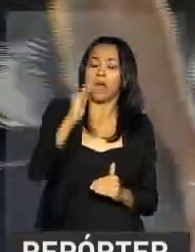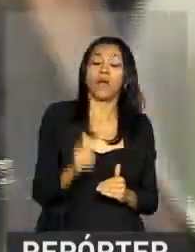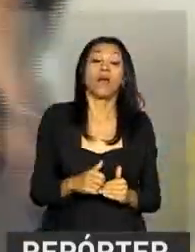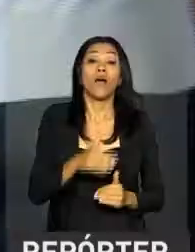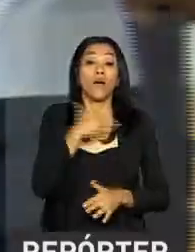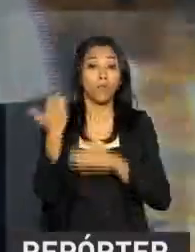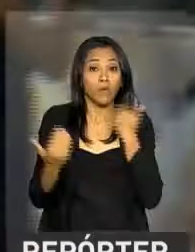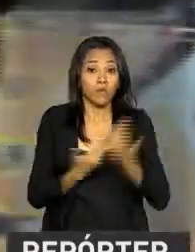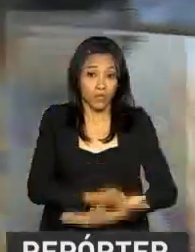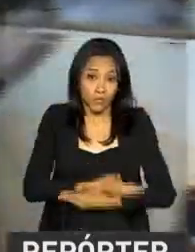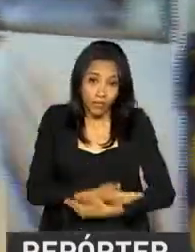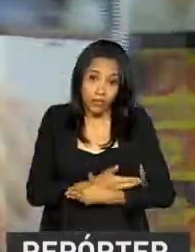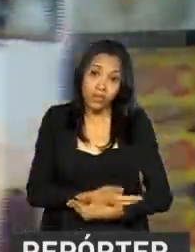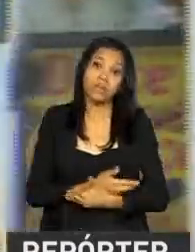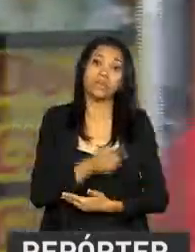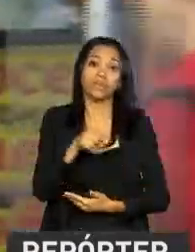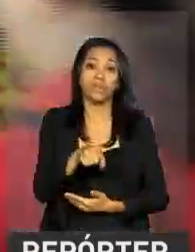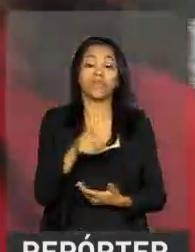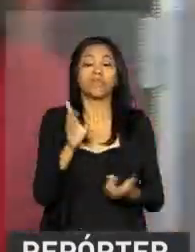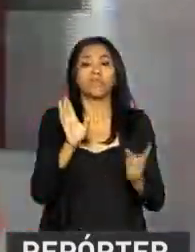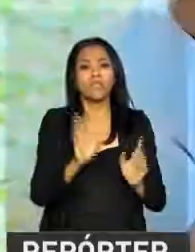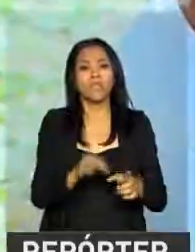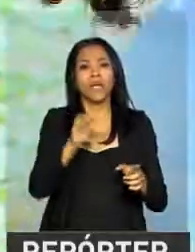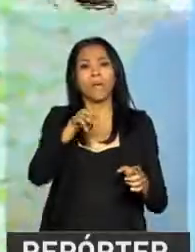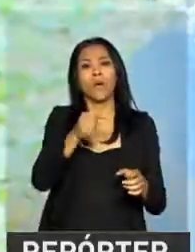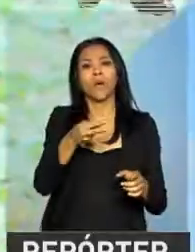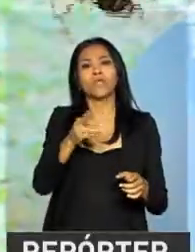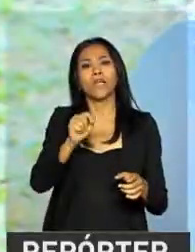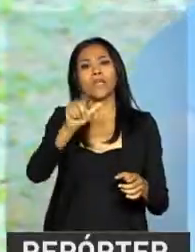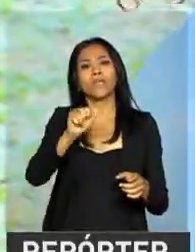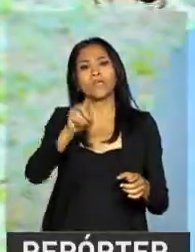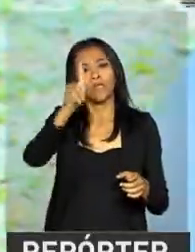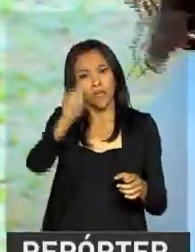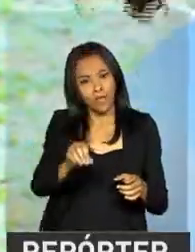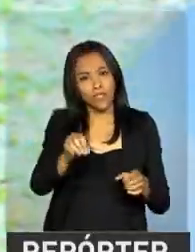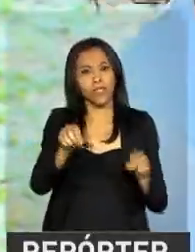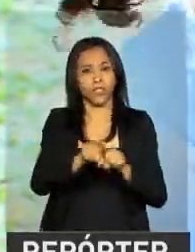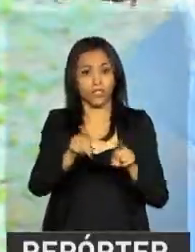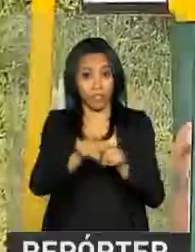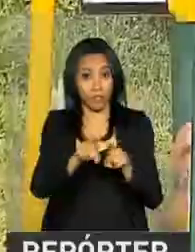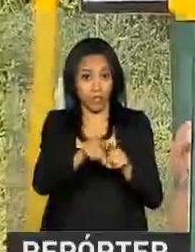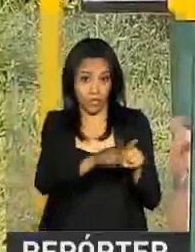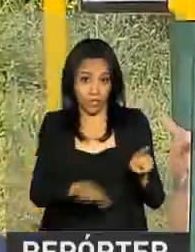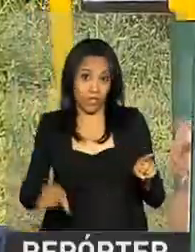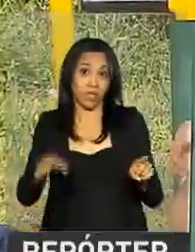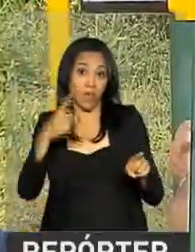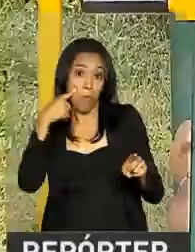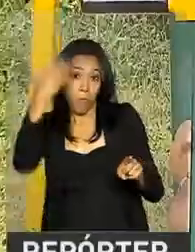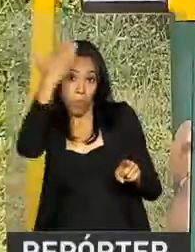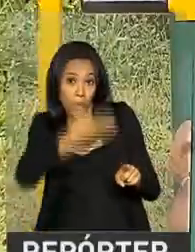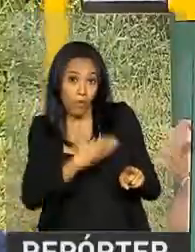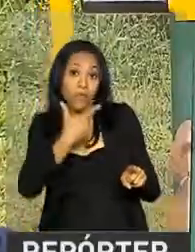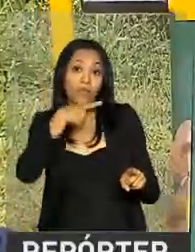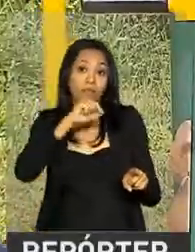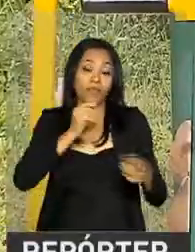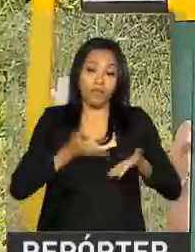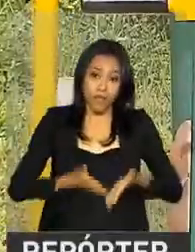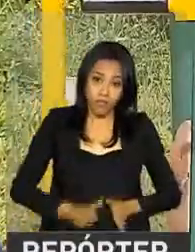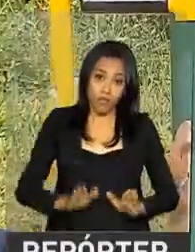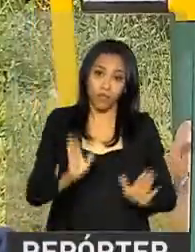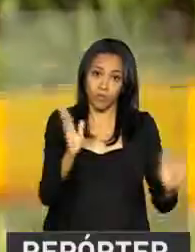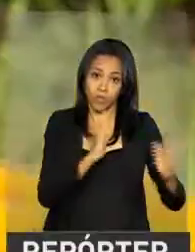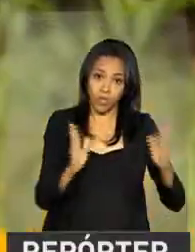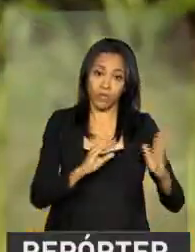que traz as expectativas de vida do brasileiro e dados sobre mortalidade infantil mostra que quem nasceu no brasil em